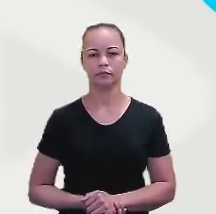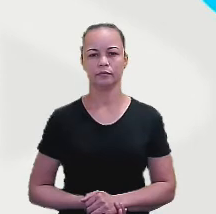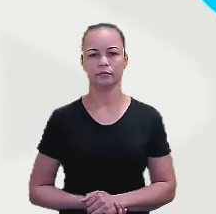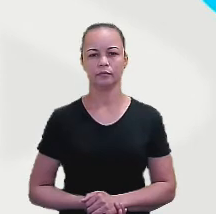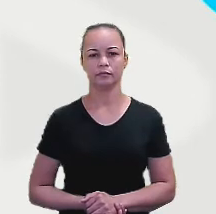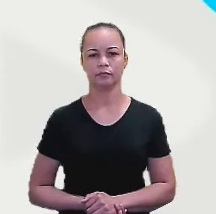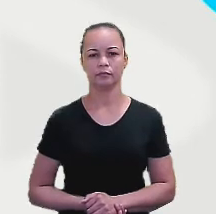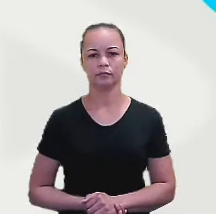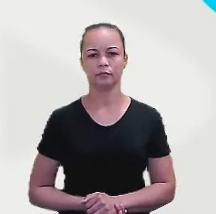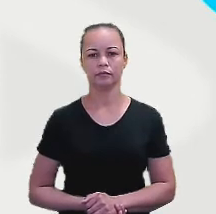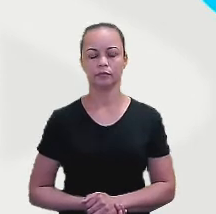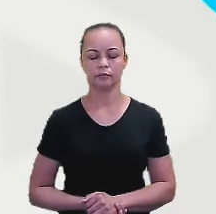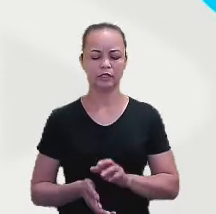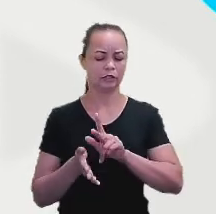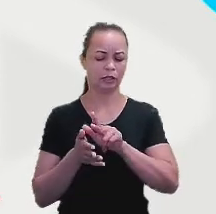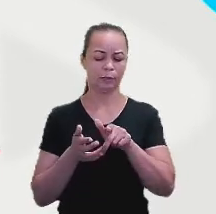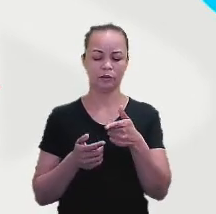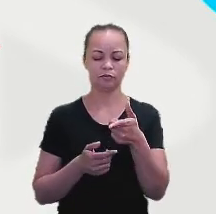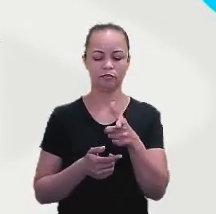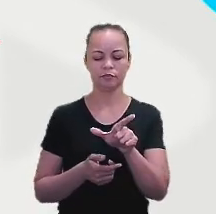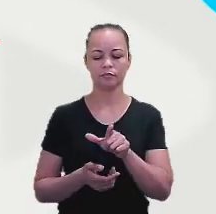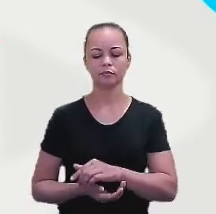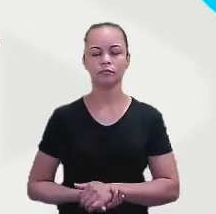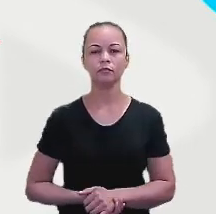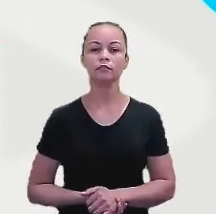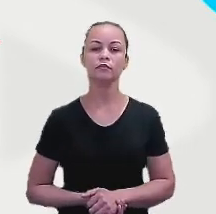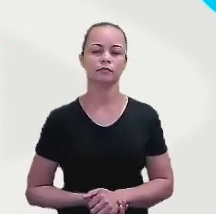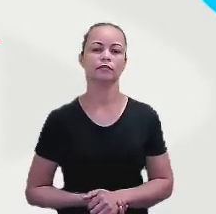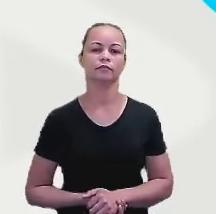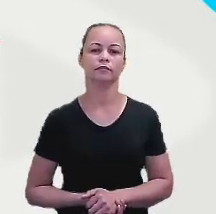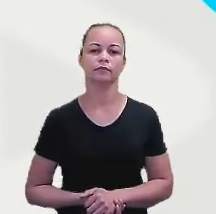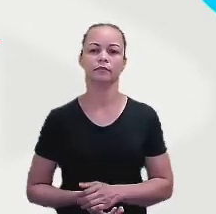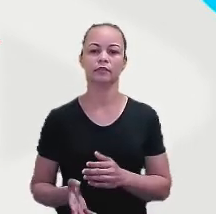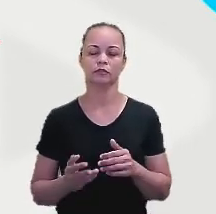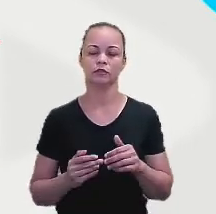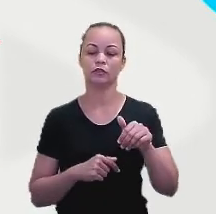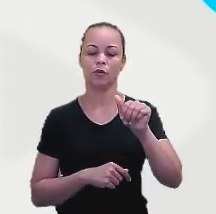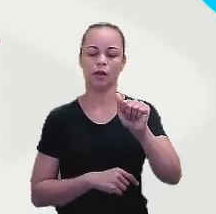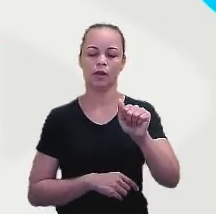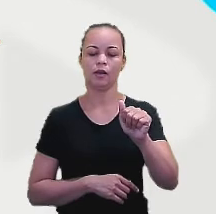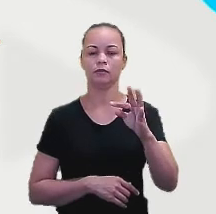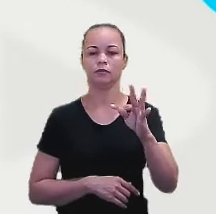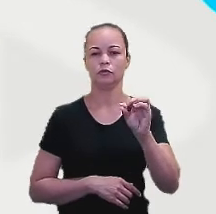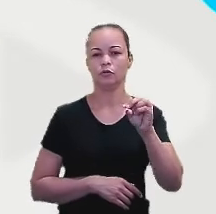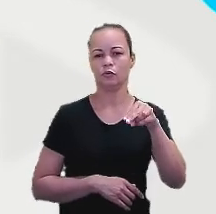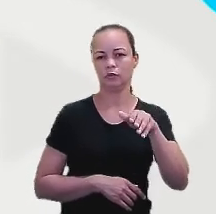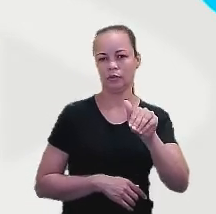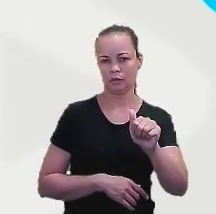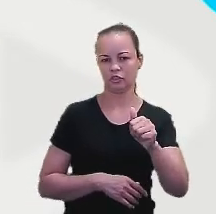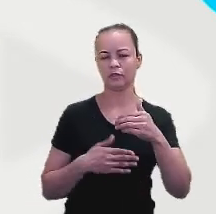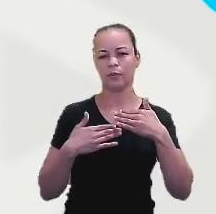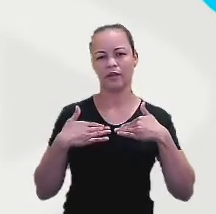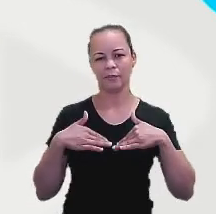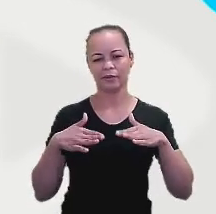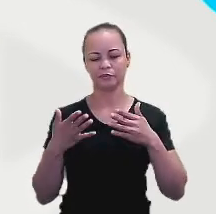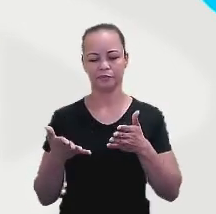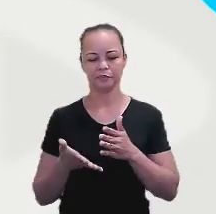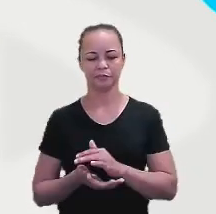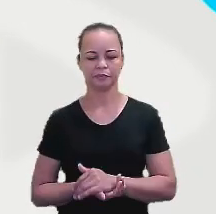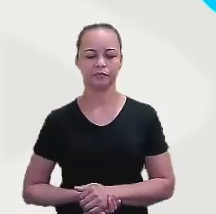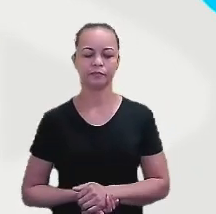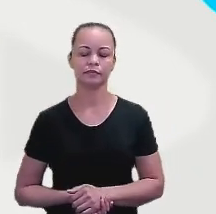E as demais aqui, ó. Todas átonas. Muito bem. Então,